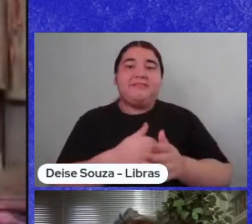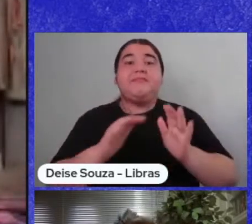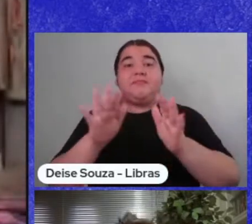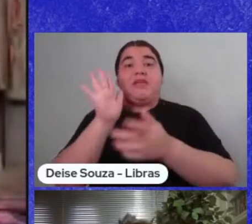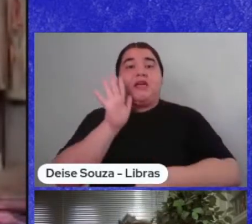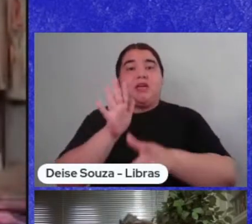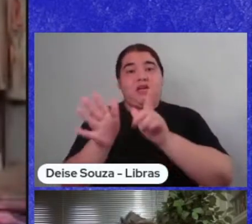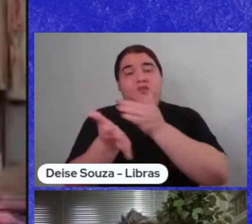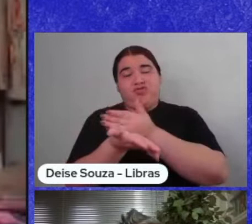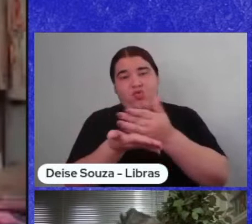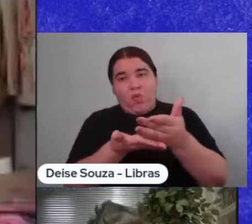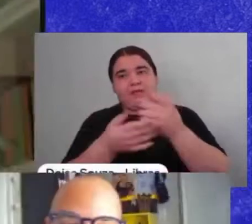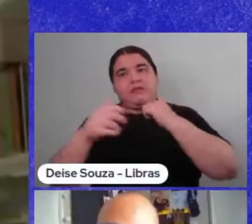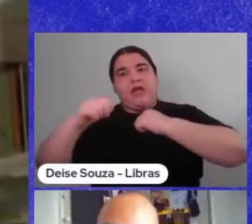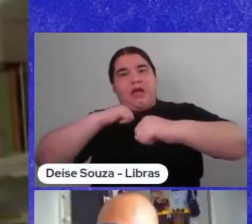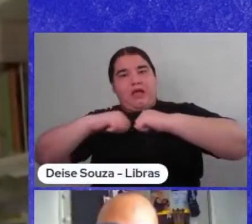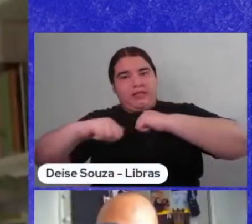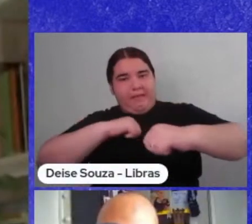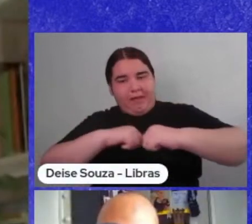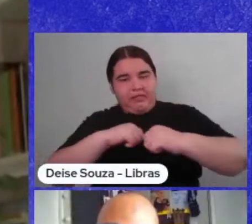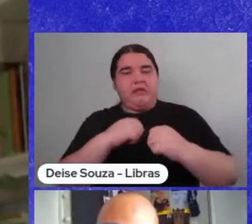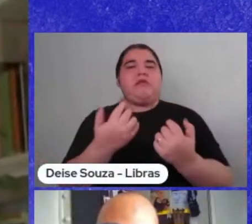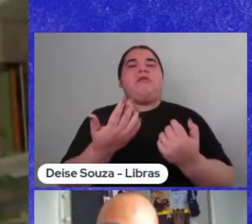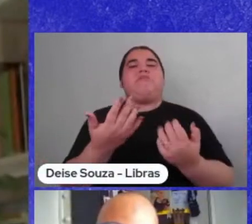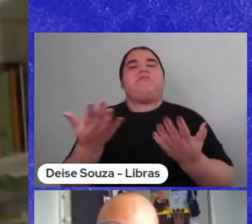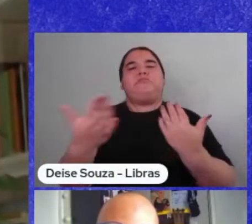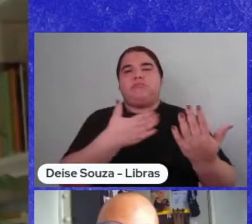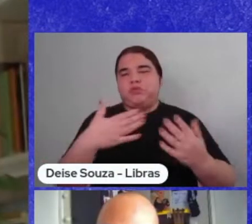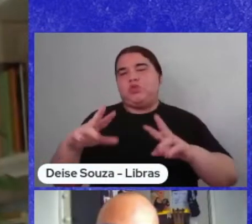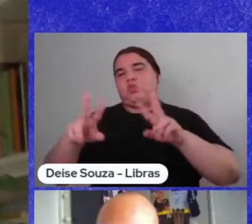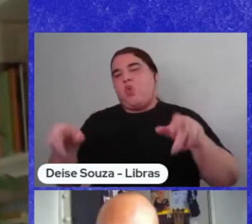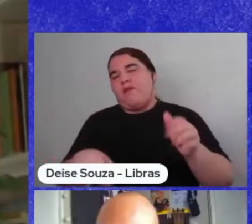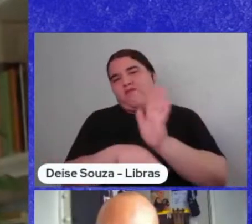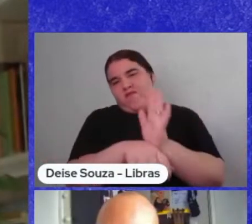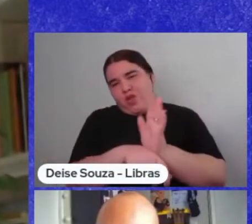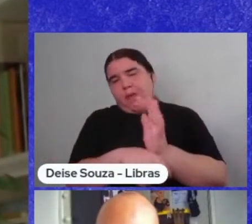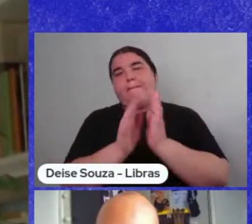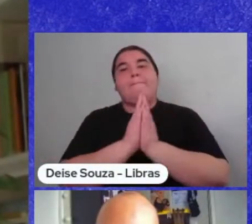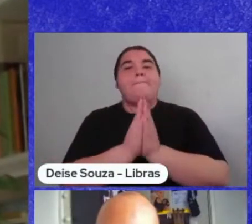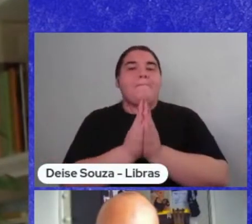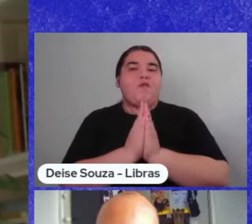certo. a debater e falar mais dos filmes, queria que você primeiro fizesse a